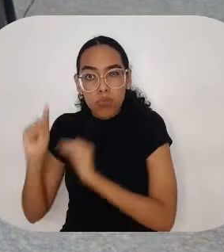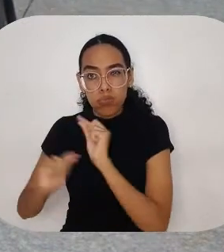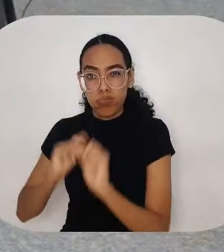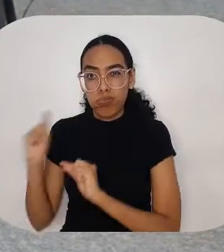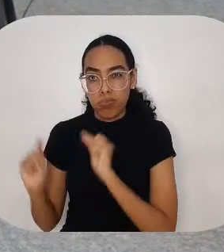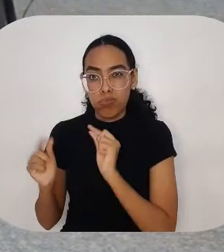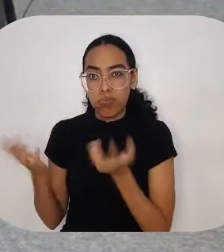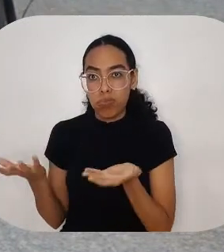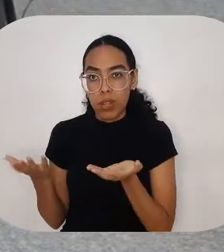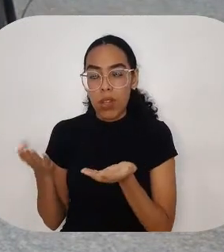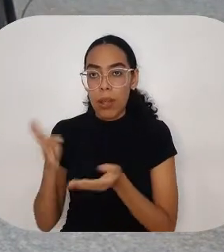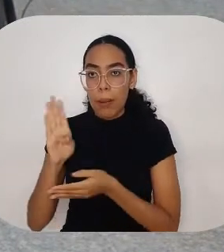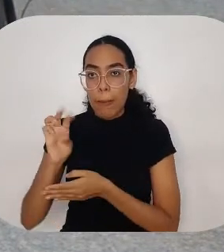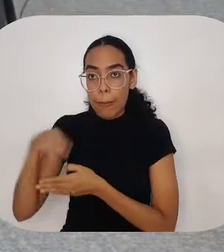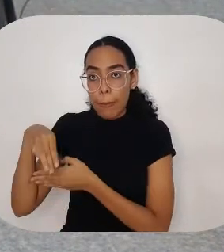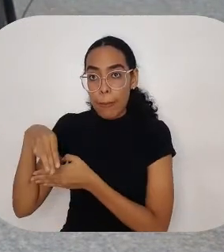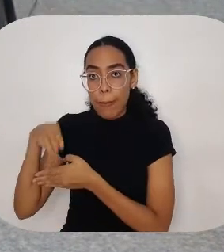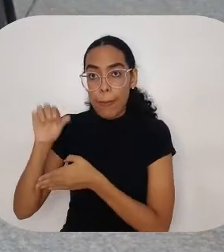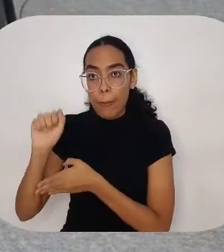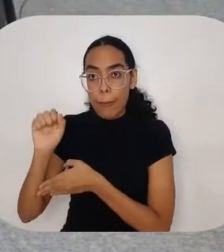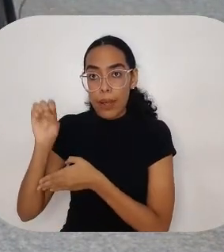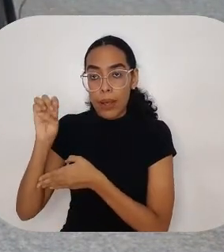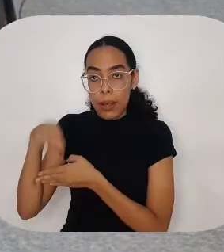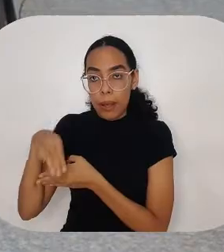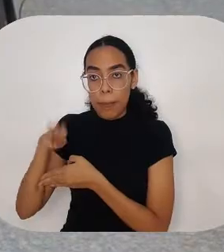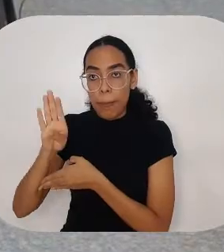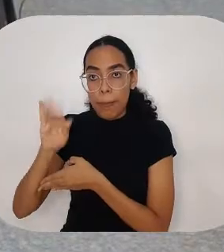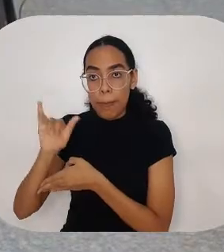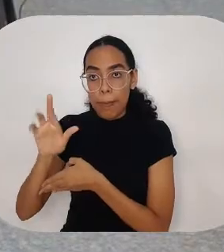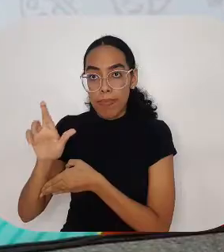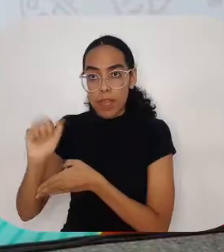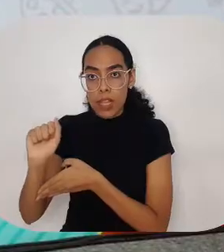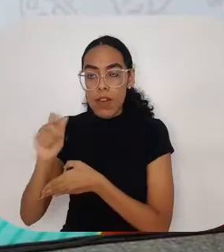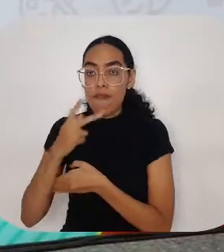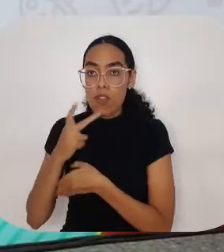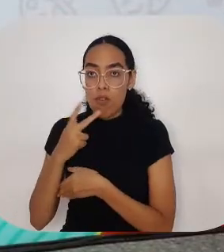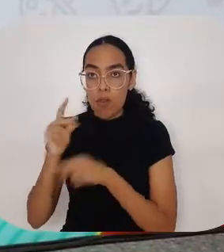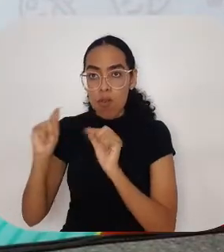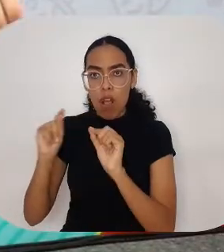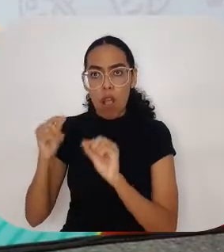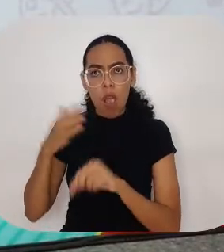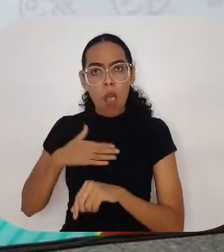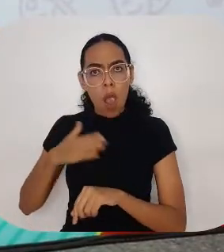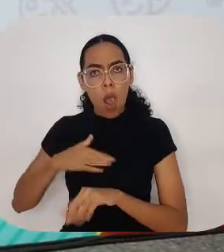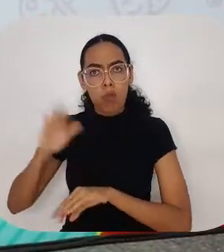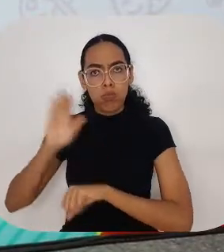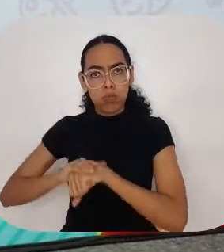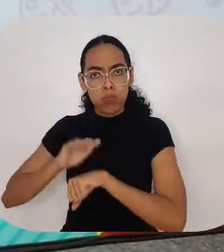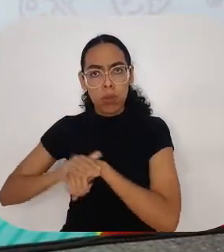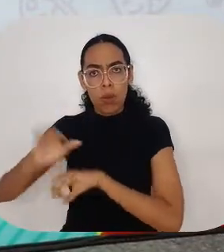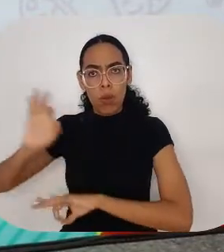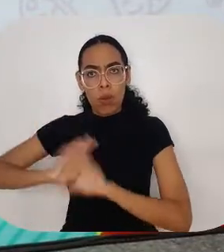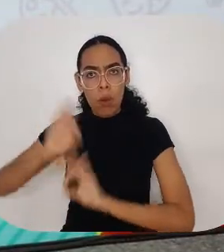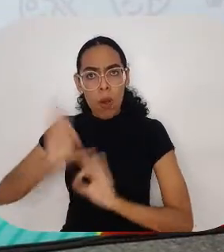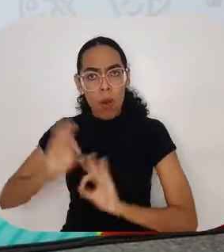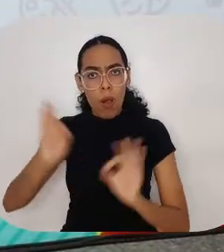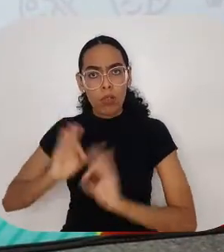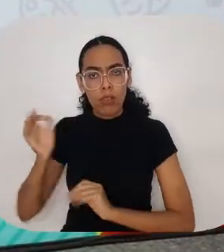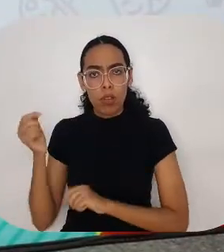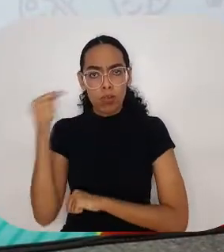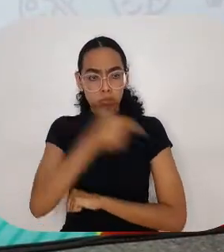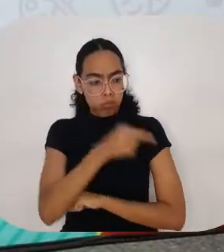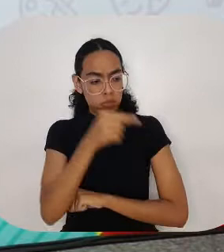Ah, o Mambira do lado de cá bateu o pé no chão que ele é que ia organizar o São João desse ano